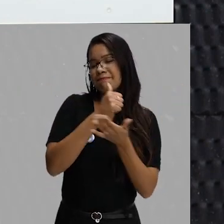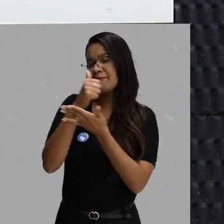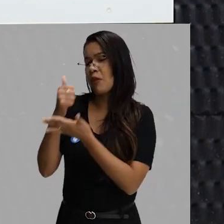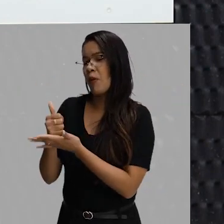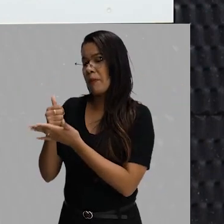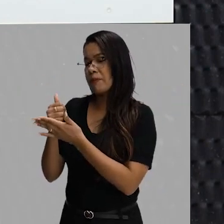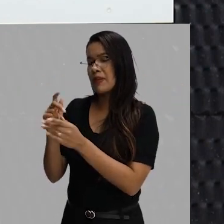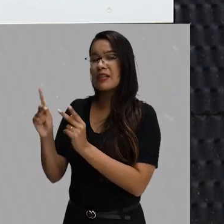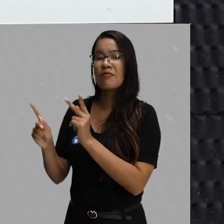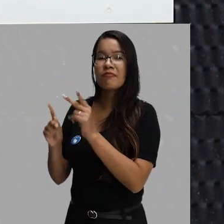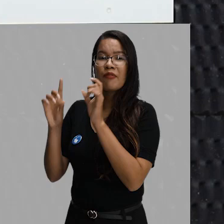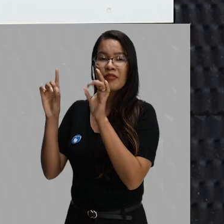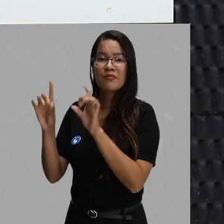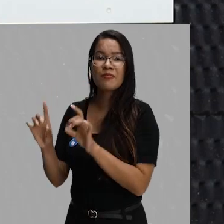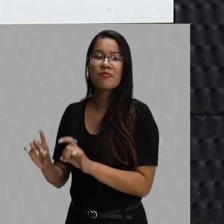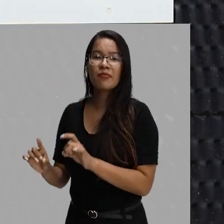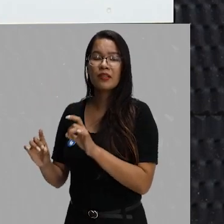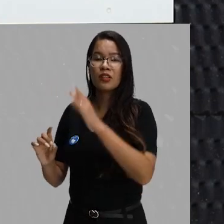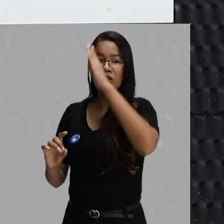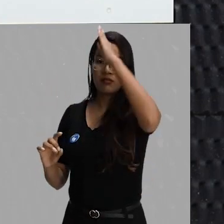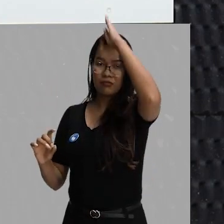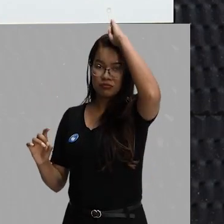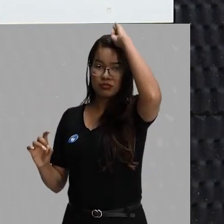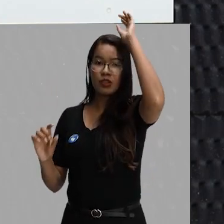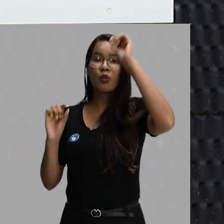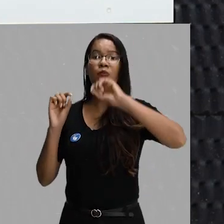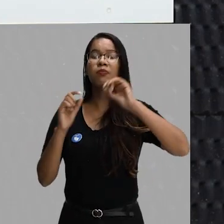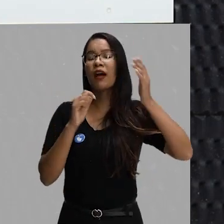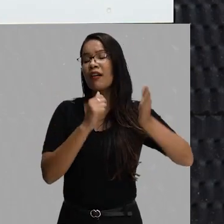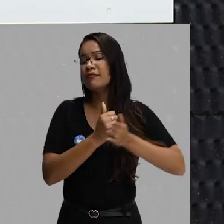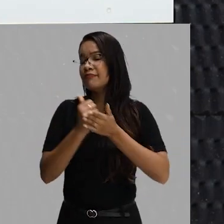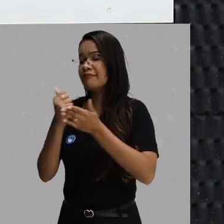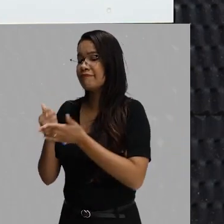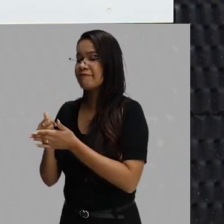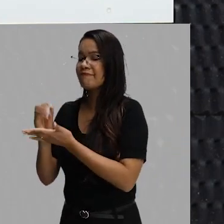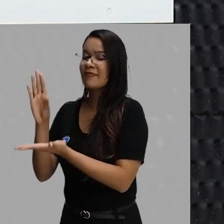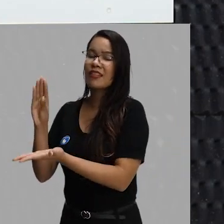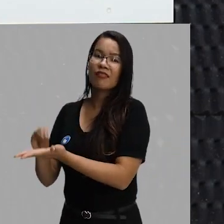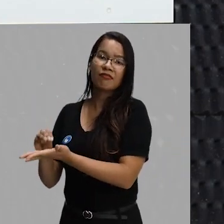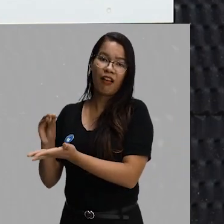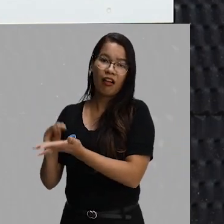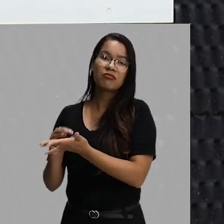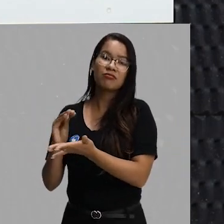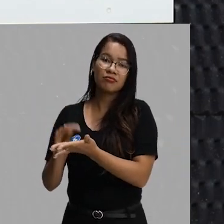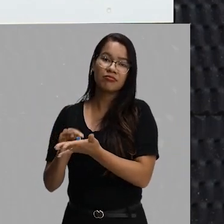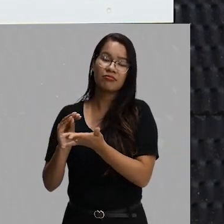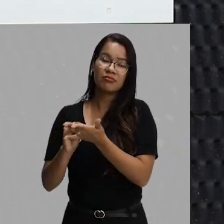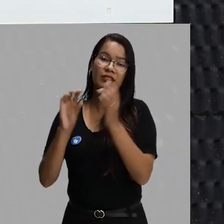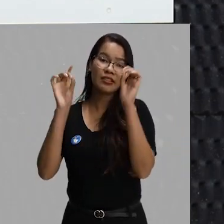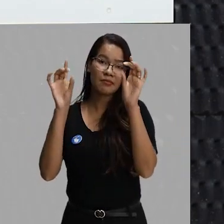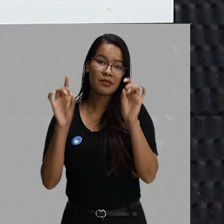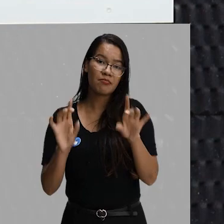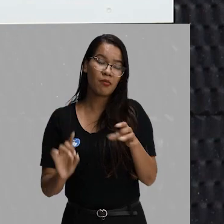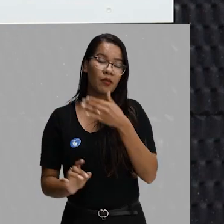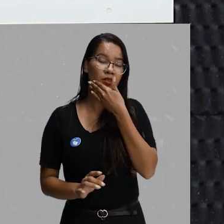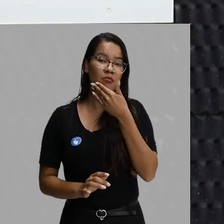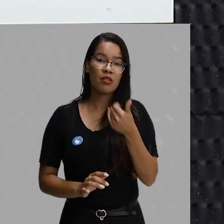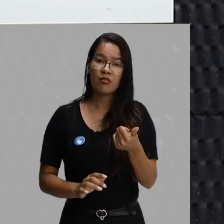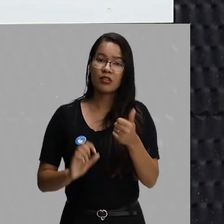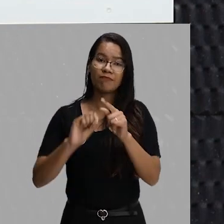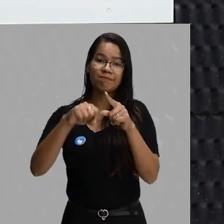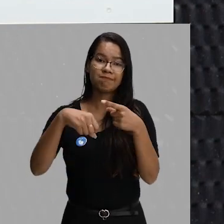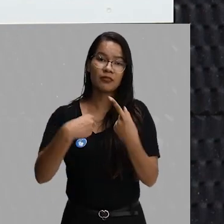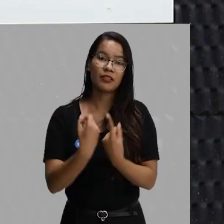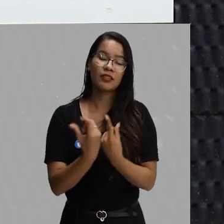povo de Roma, no que diz respeito a atender a população romana, principalmente em melhorias